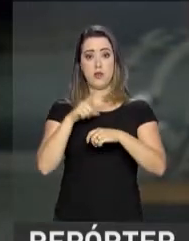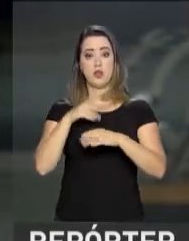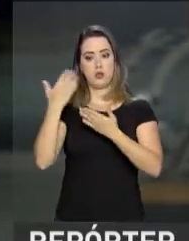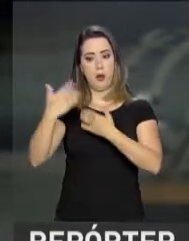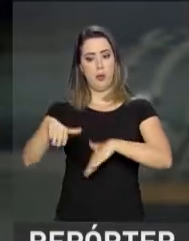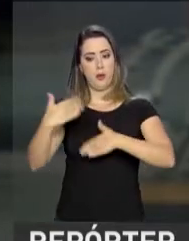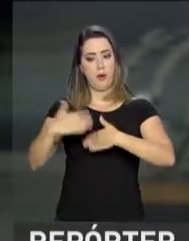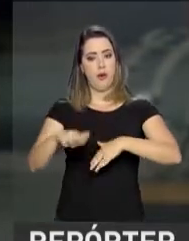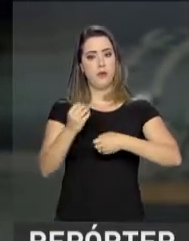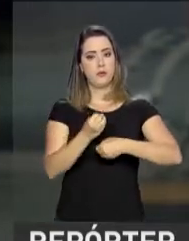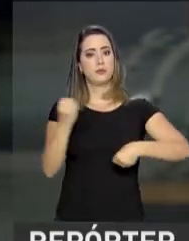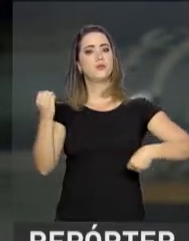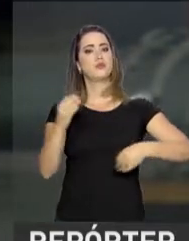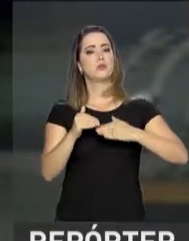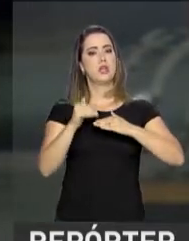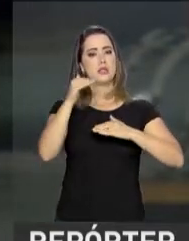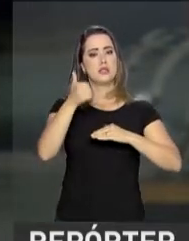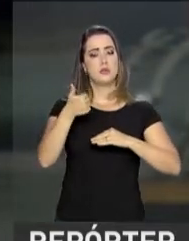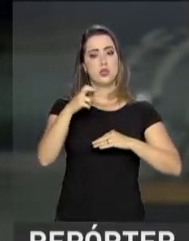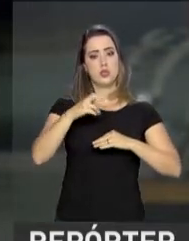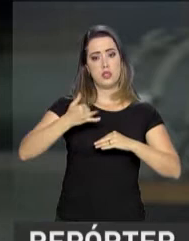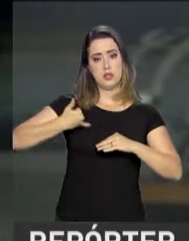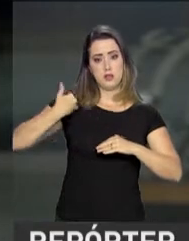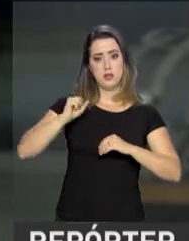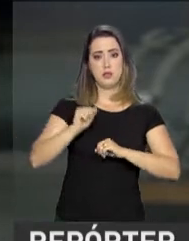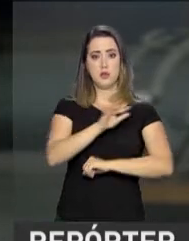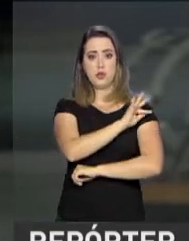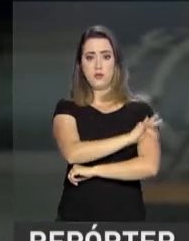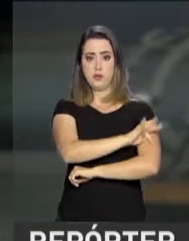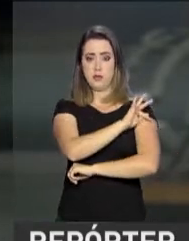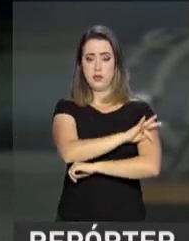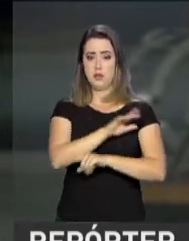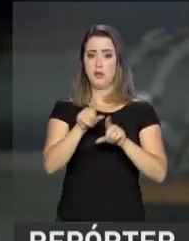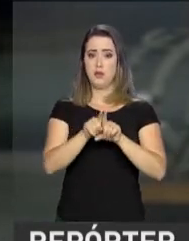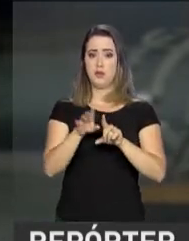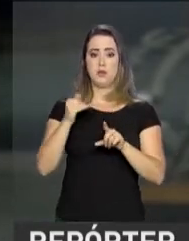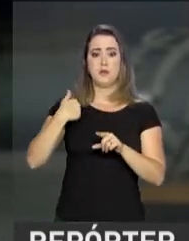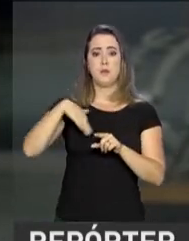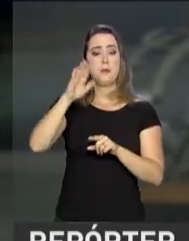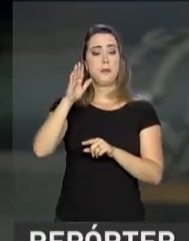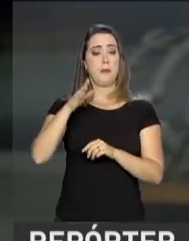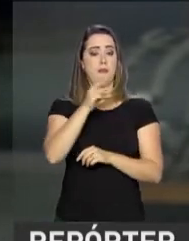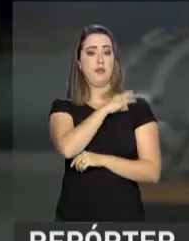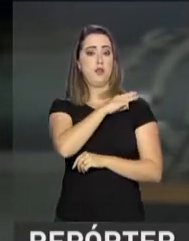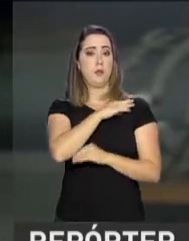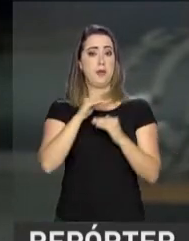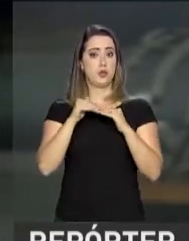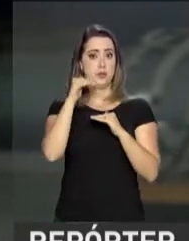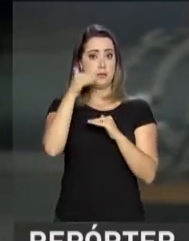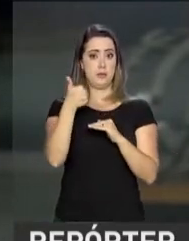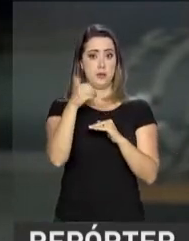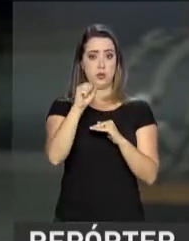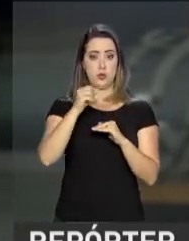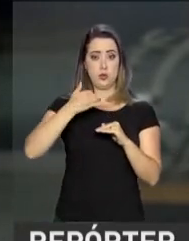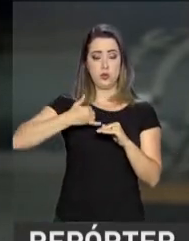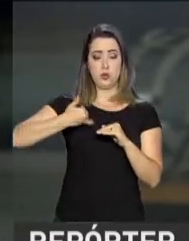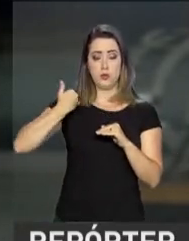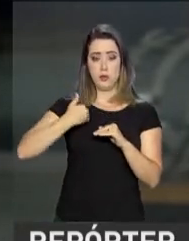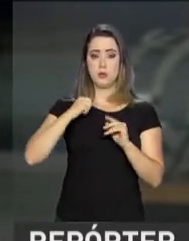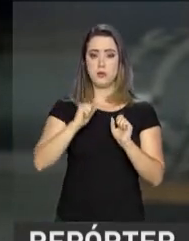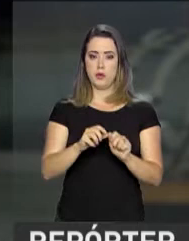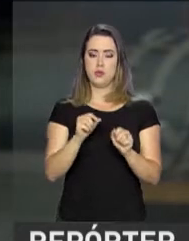de 15 anos e também para o ensino médio ea estão direcionadas para maiores de 18 anos são quatro provas